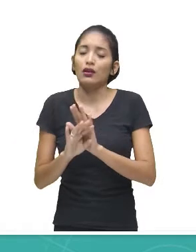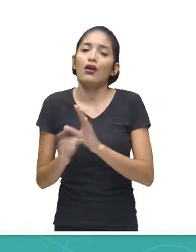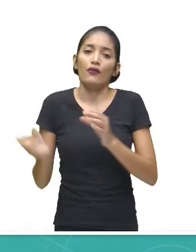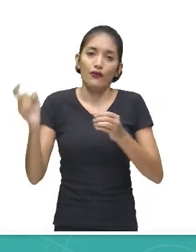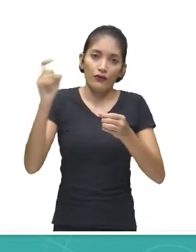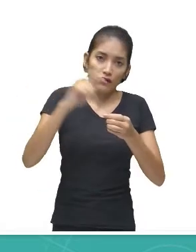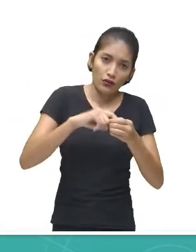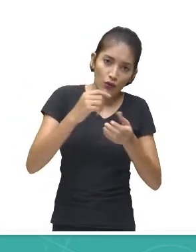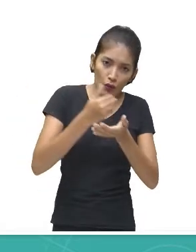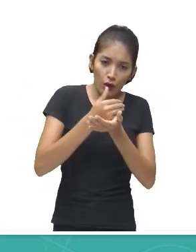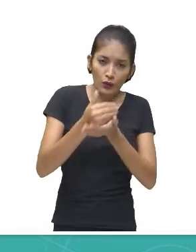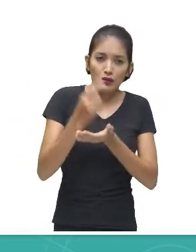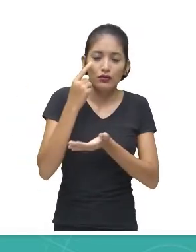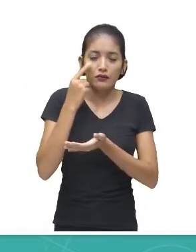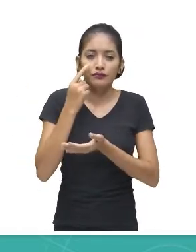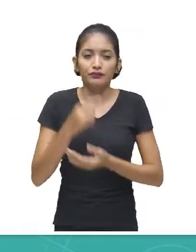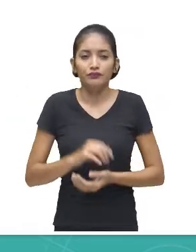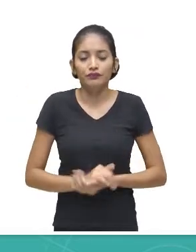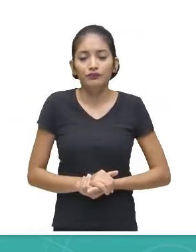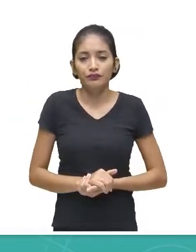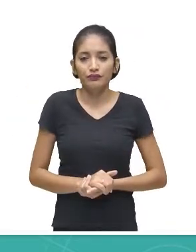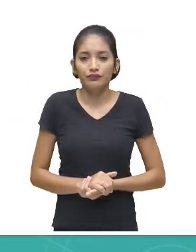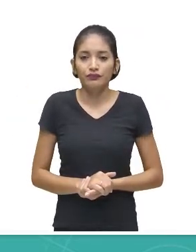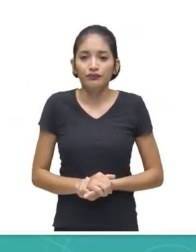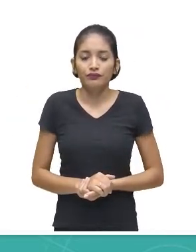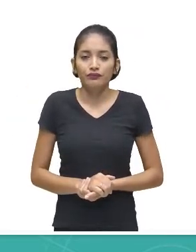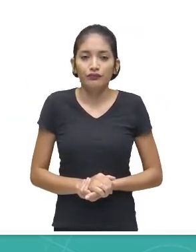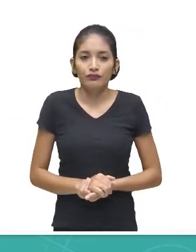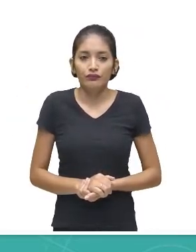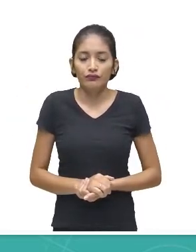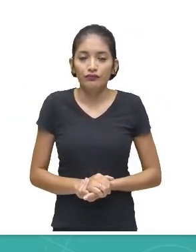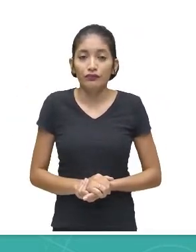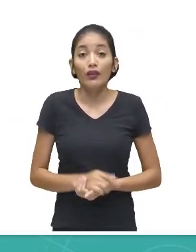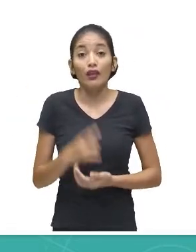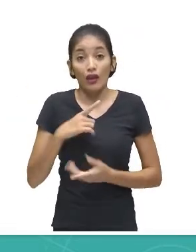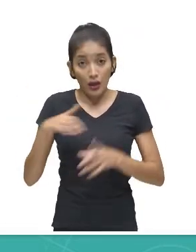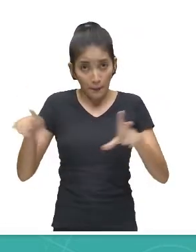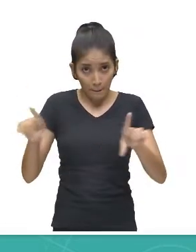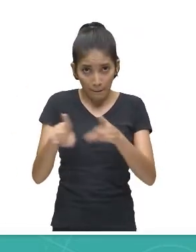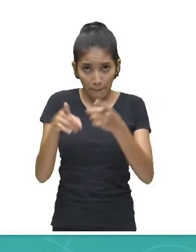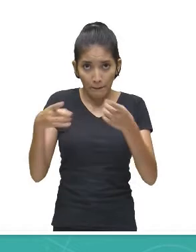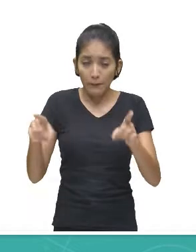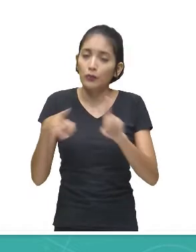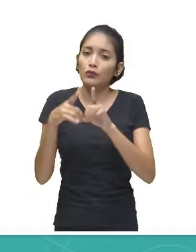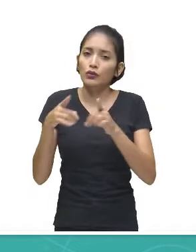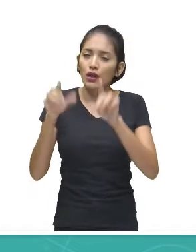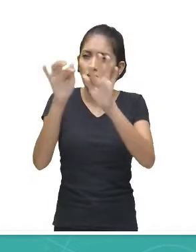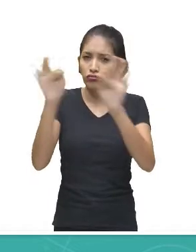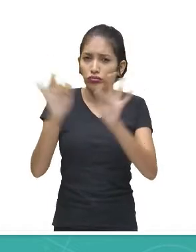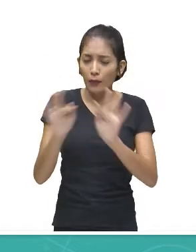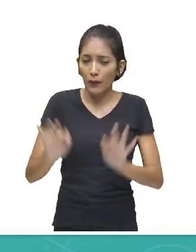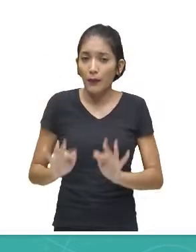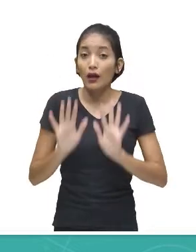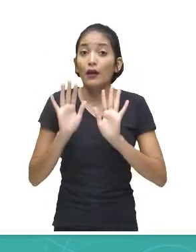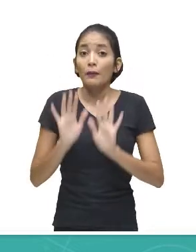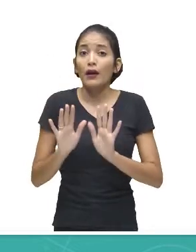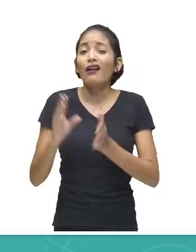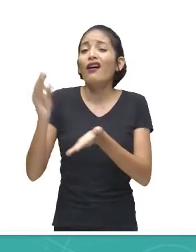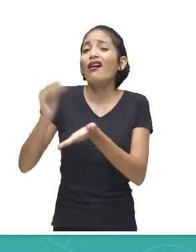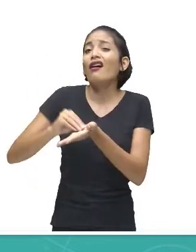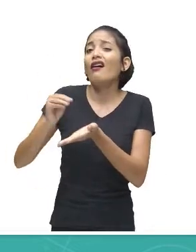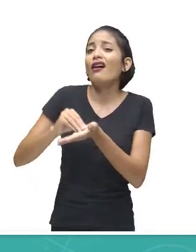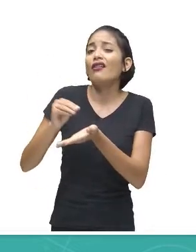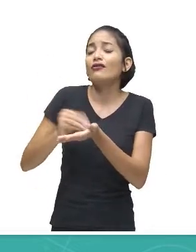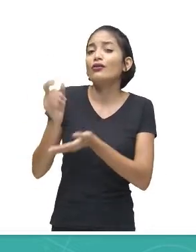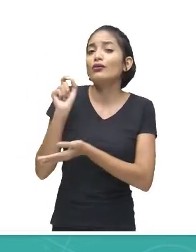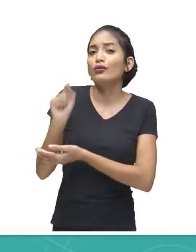cartela inicial, nós temos aí a letra da música, né? Mas a falta da